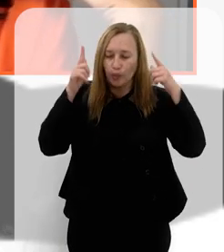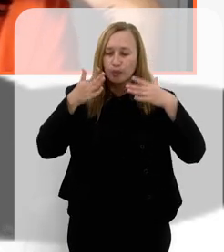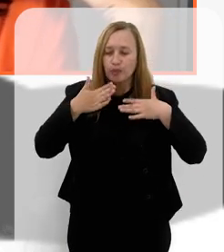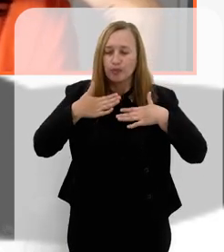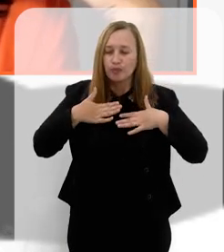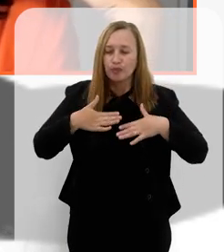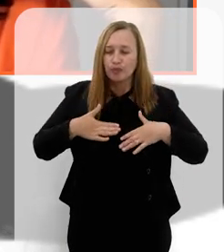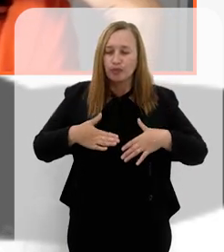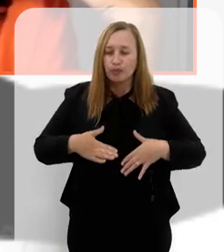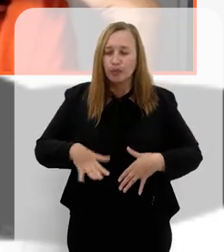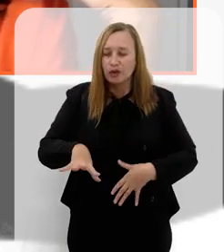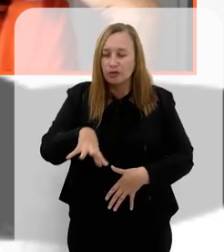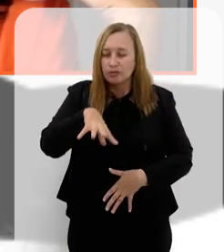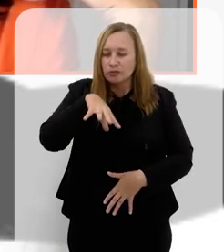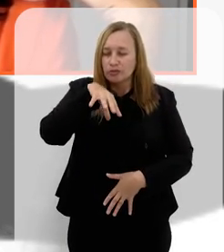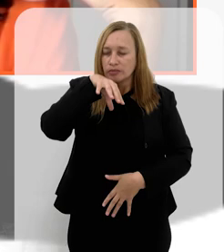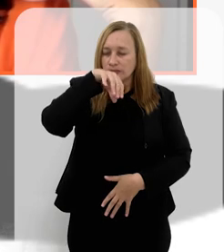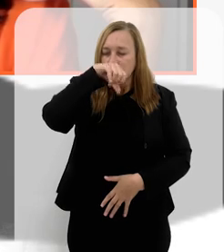isso? Um momento de